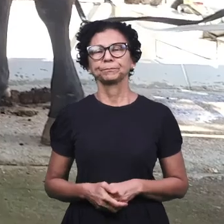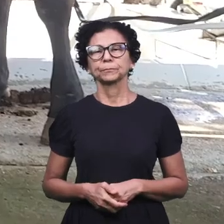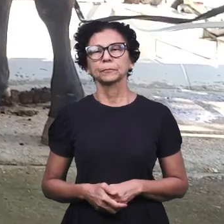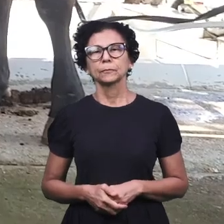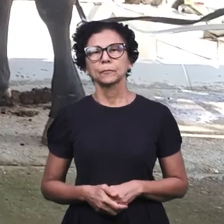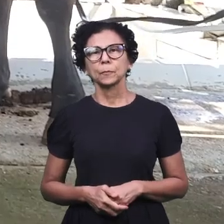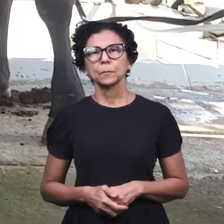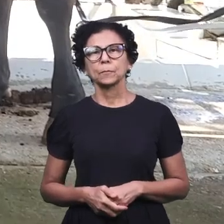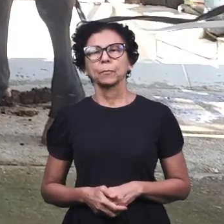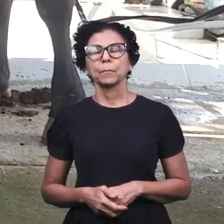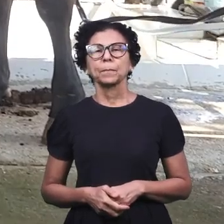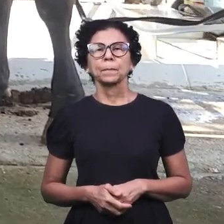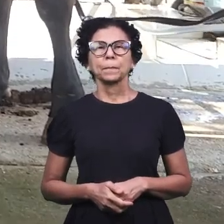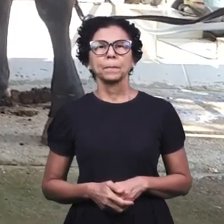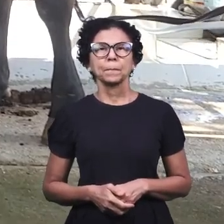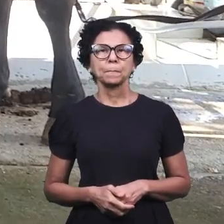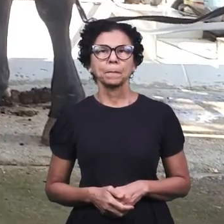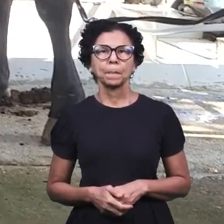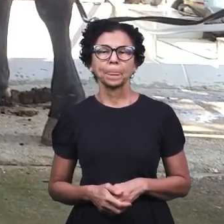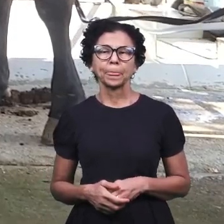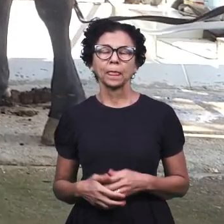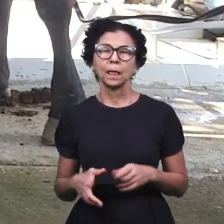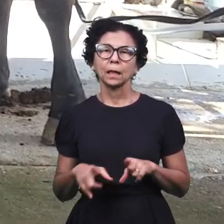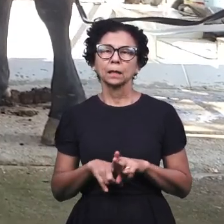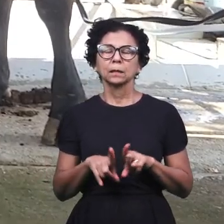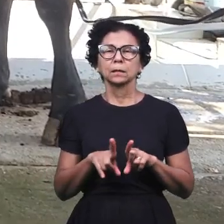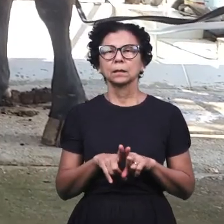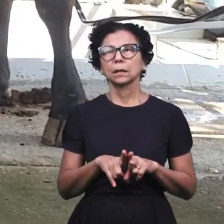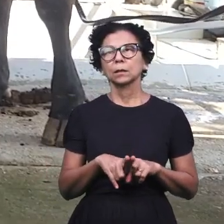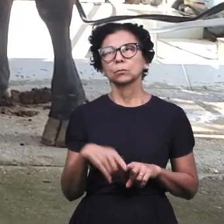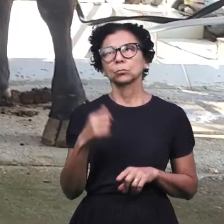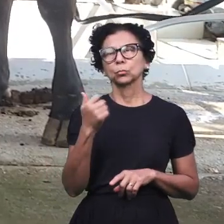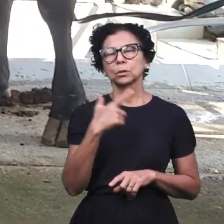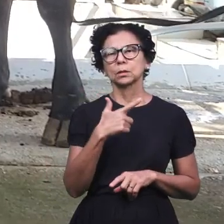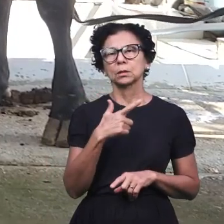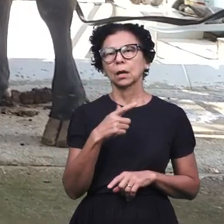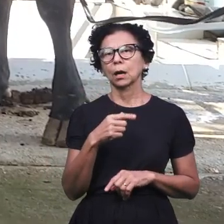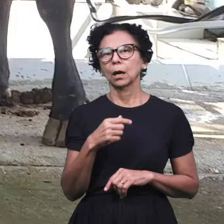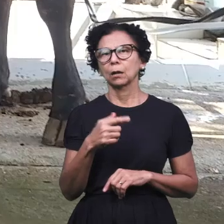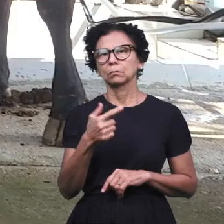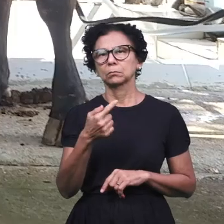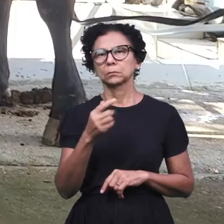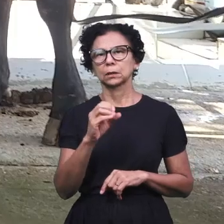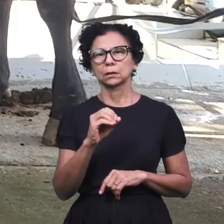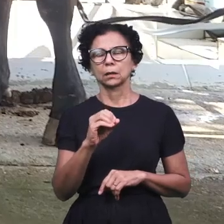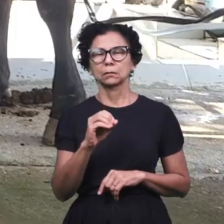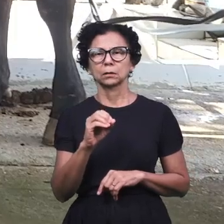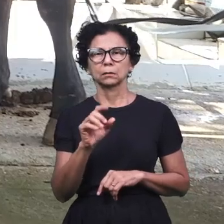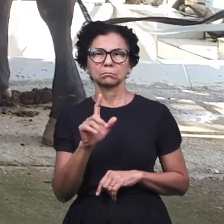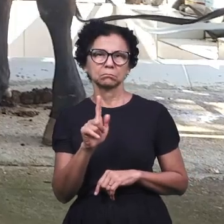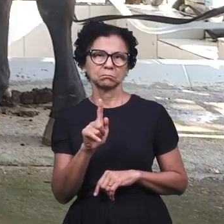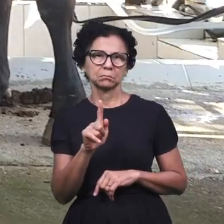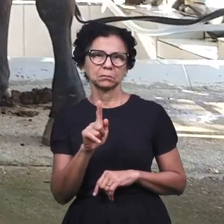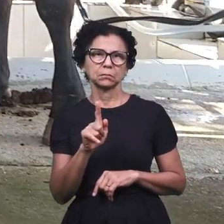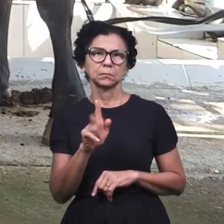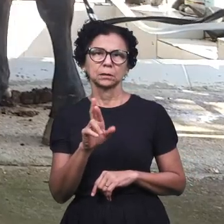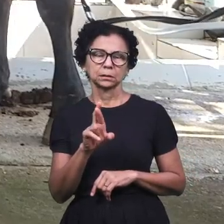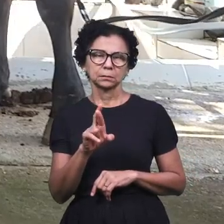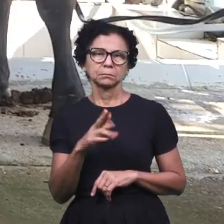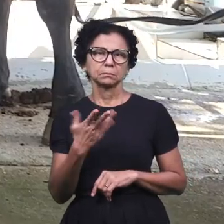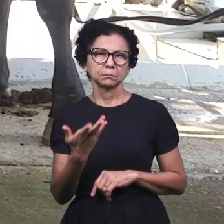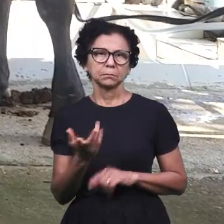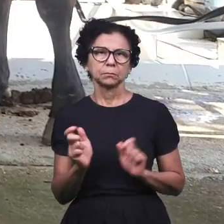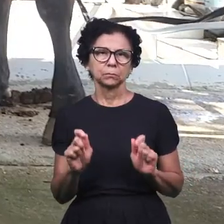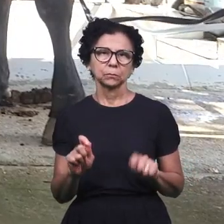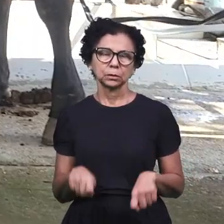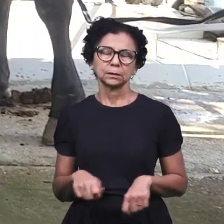rebanho. Quanto ao gado de corte, você tem um sal mineral na faixa de 60 gramas de fósforo acima disso.